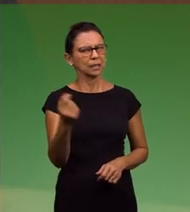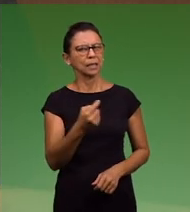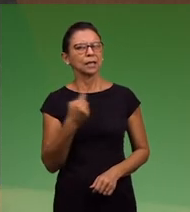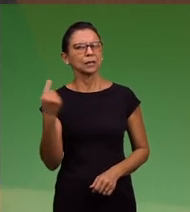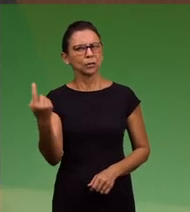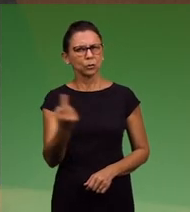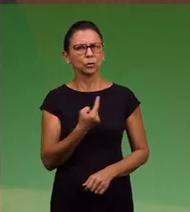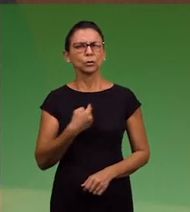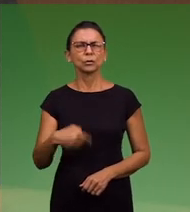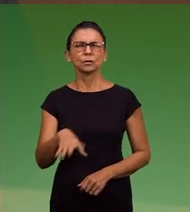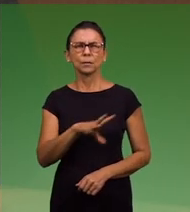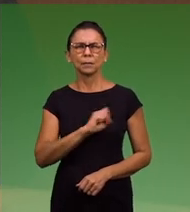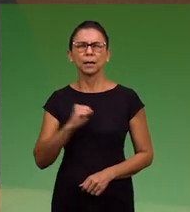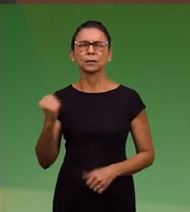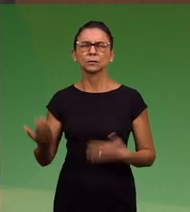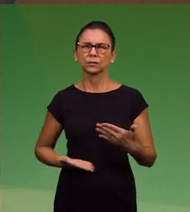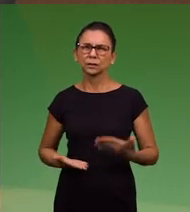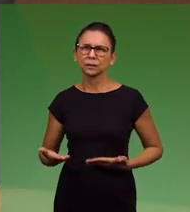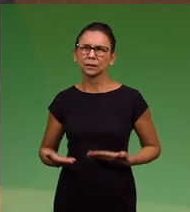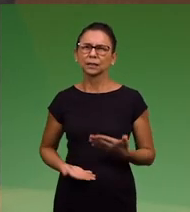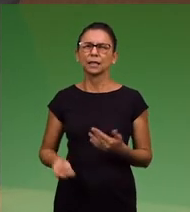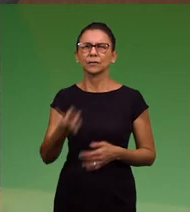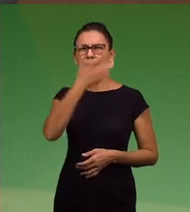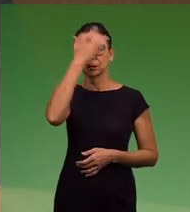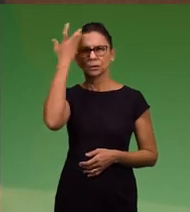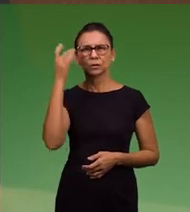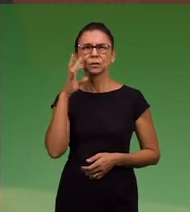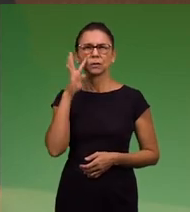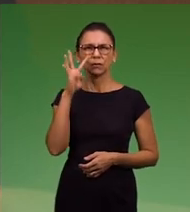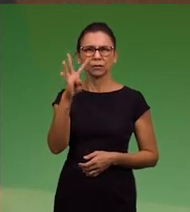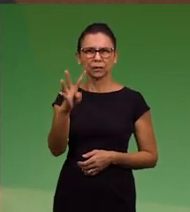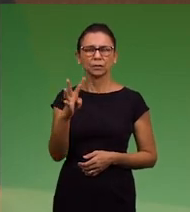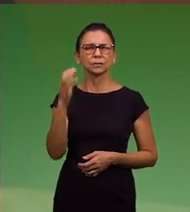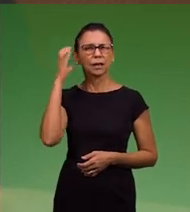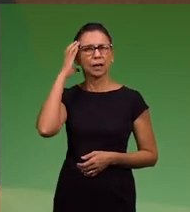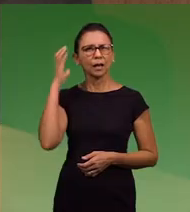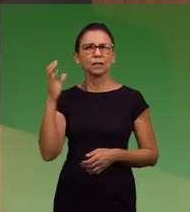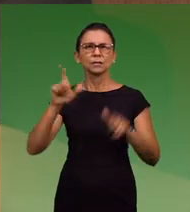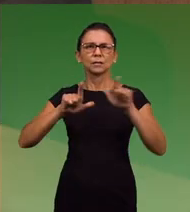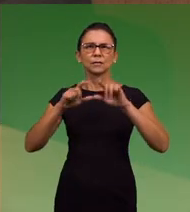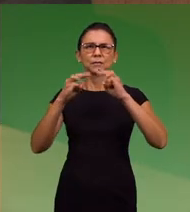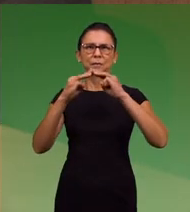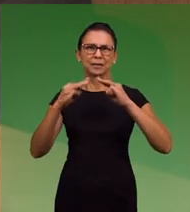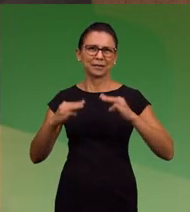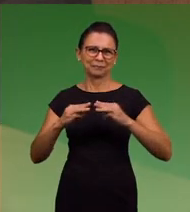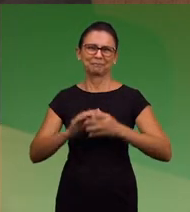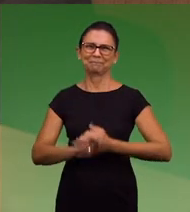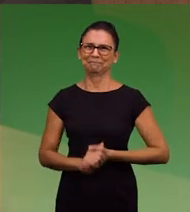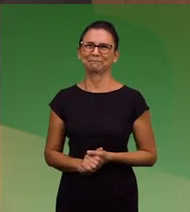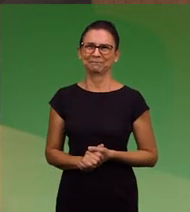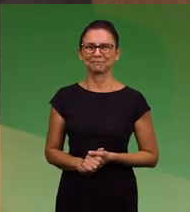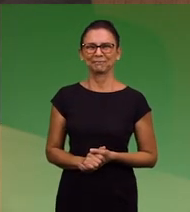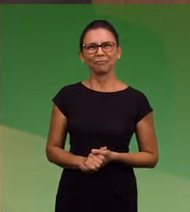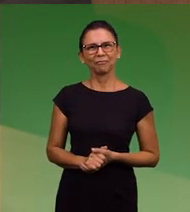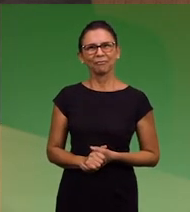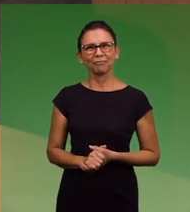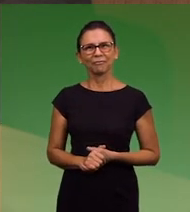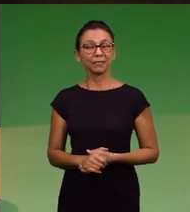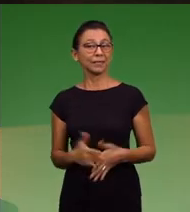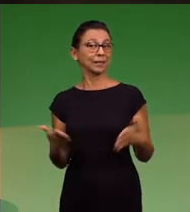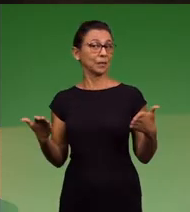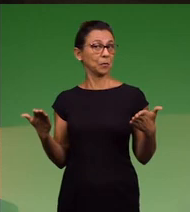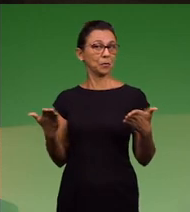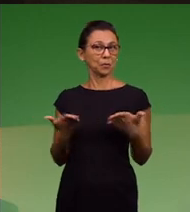irmãos, telespectadores e ouvintes também da TV Web e da Rádio Manaim. E para este programa